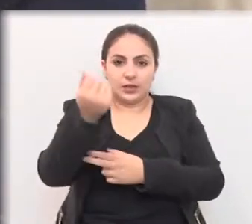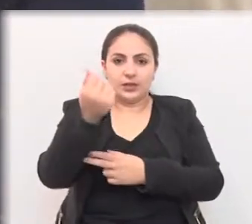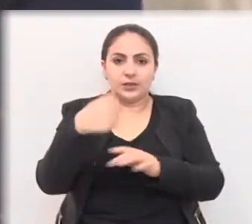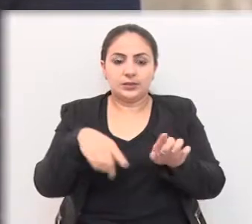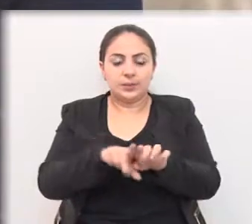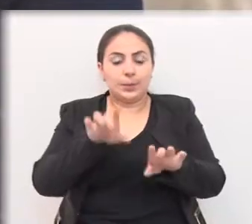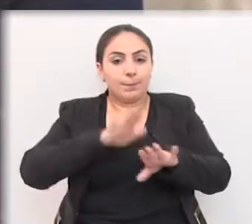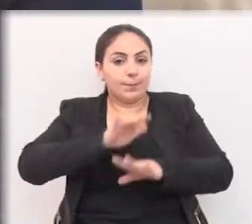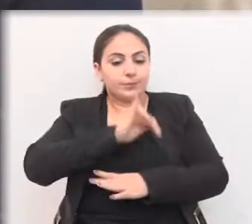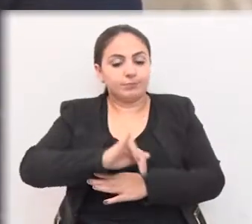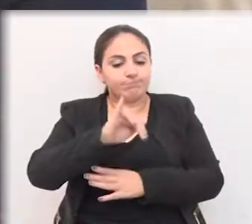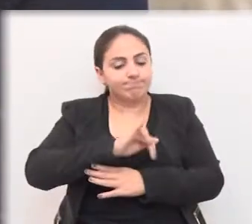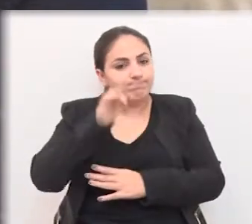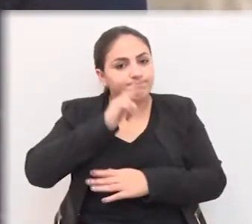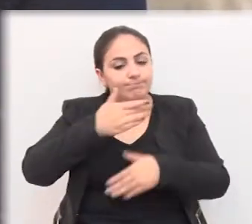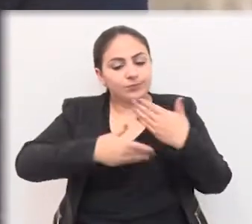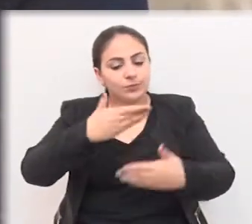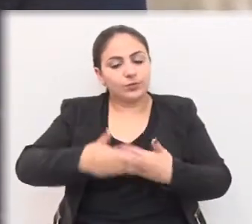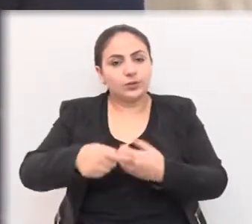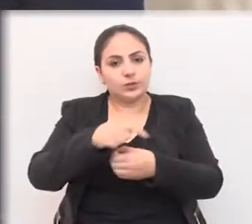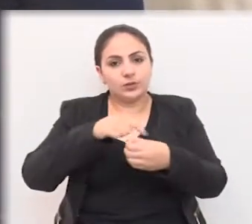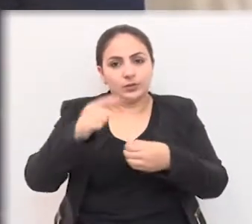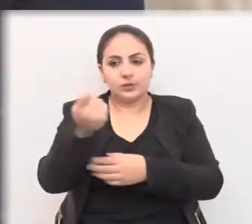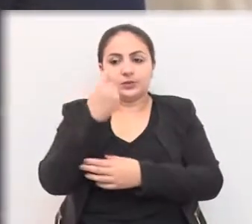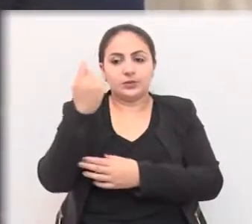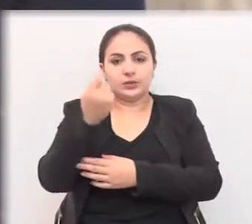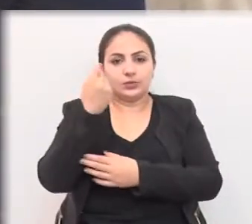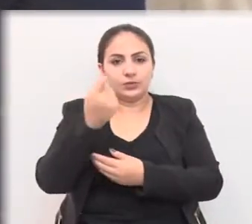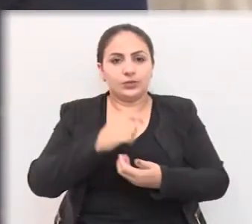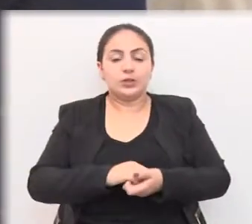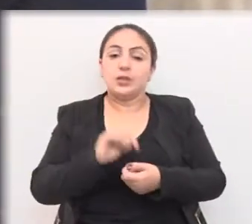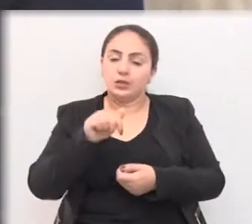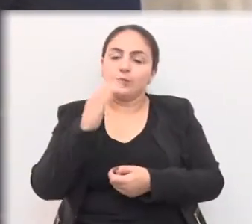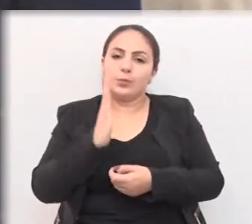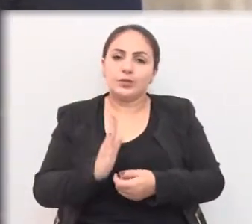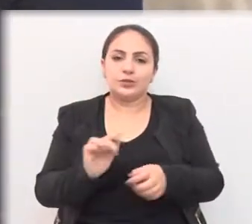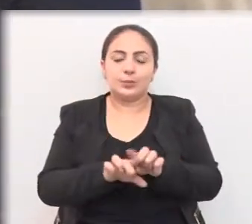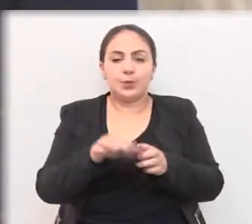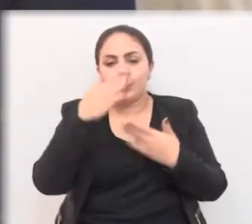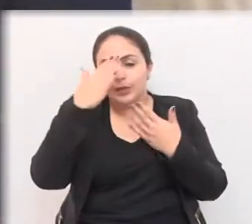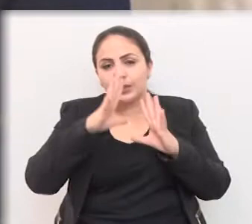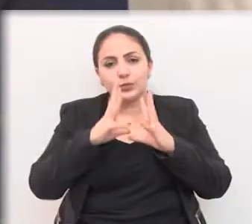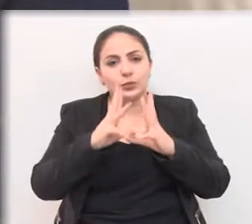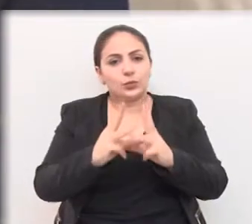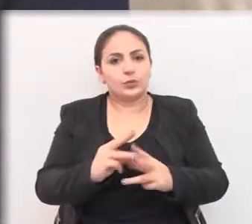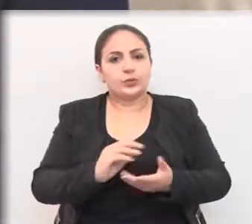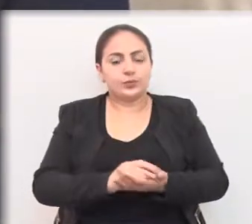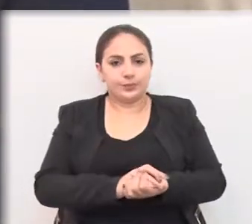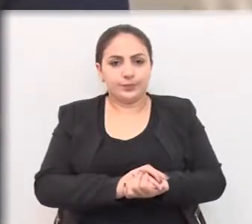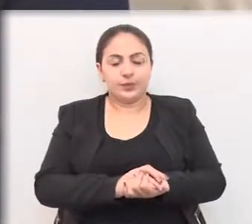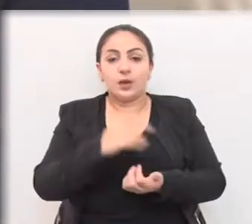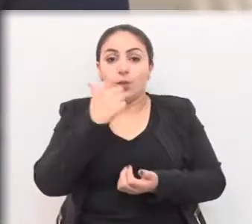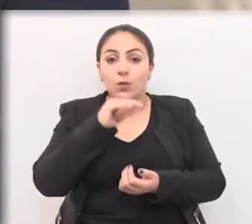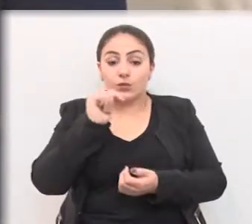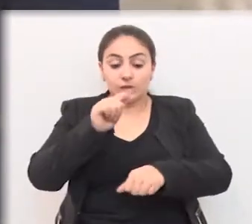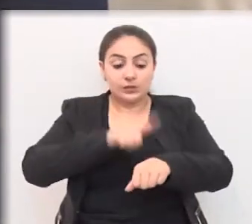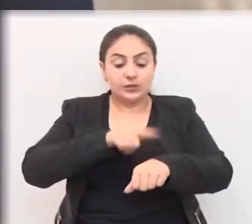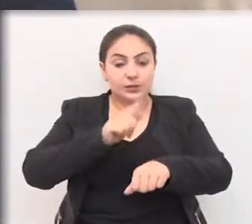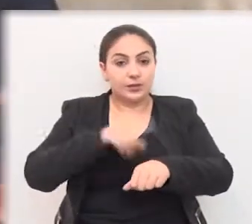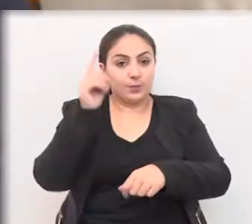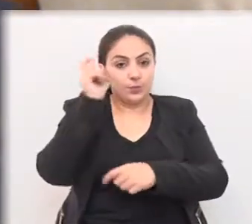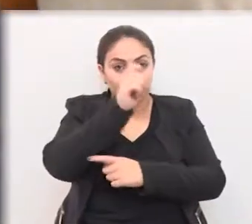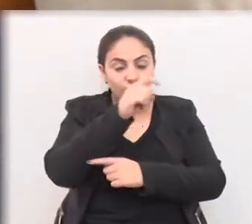mais pujante, mais importante para o desenvolvimento do Rio Grande do Sul e do Brasil. Muito obrigado a todos. Acho que